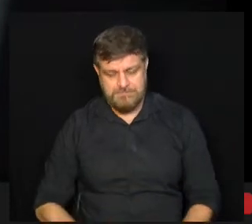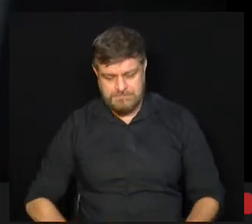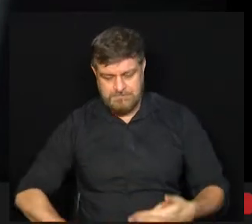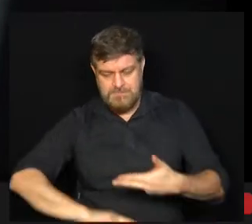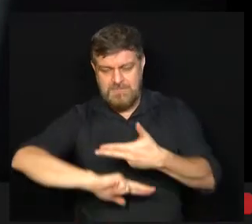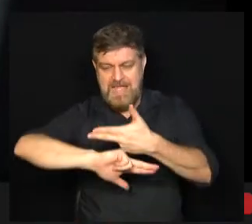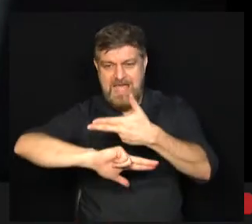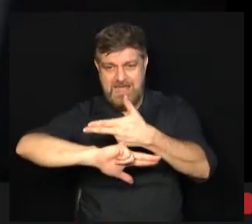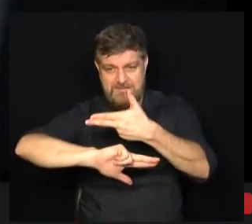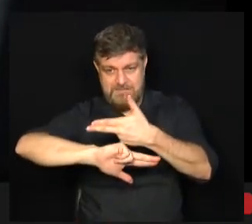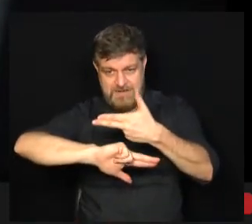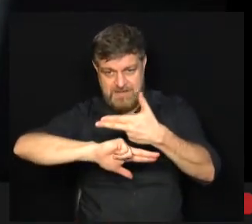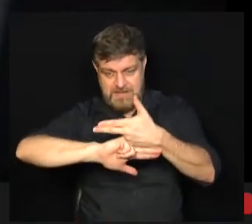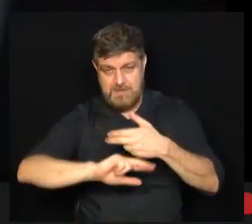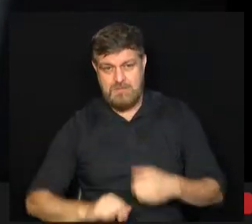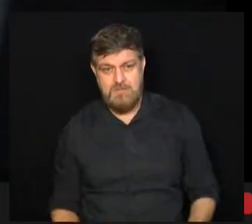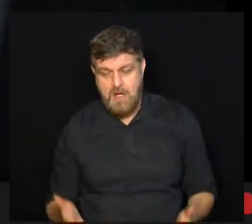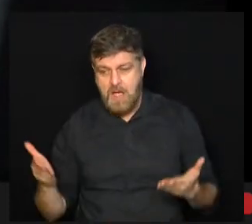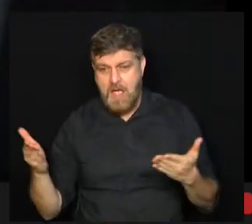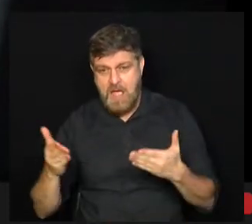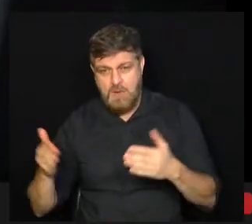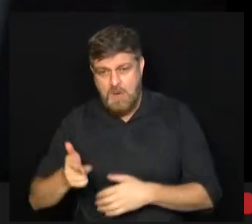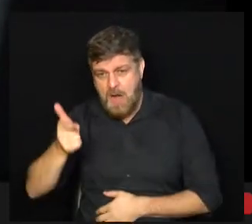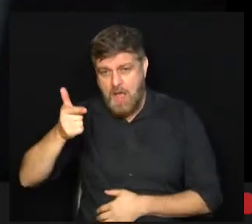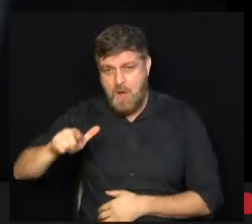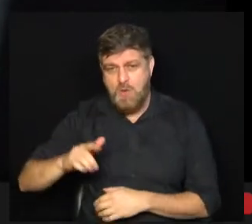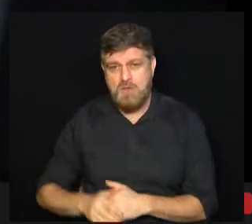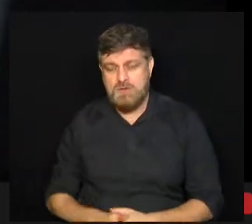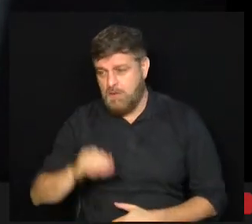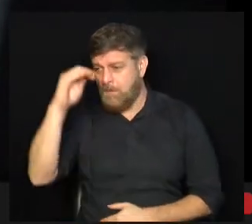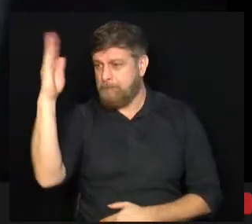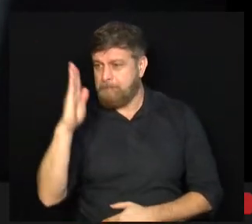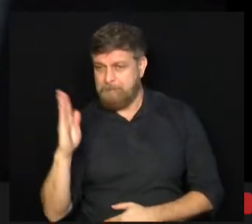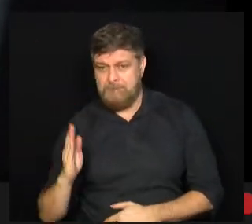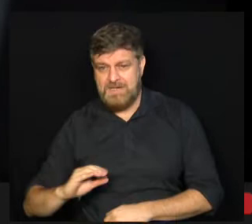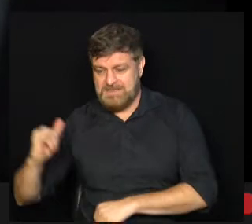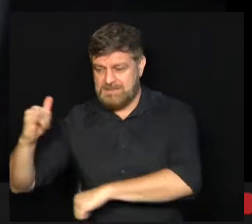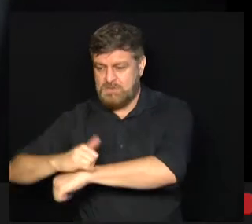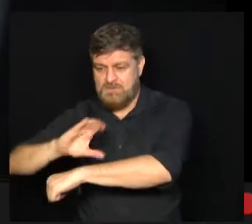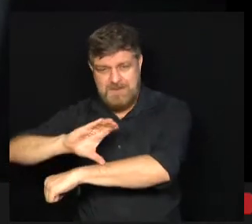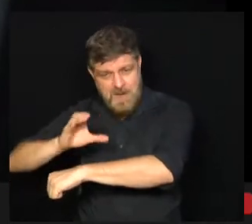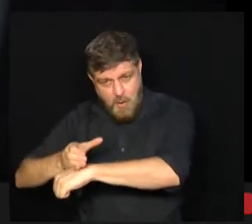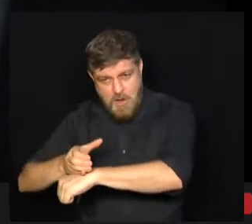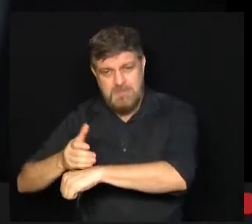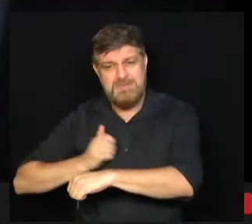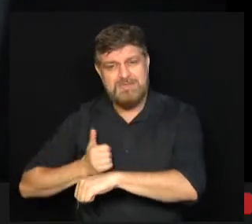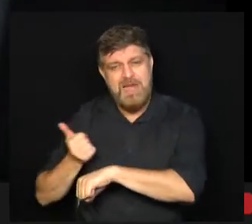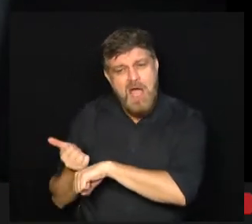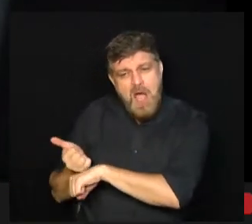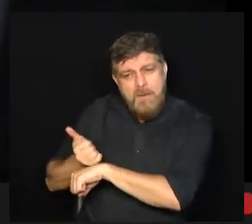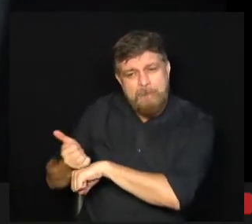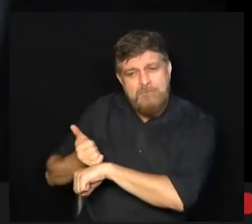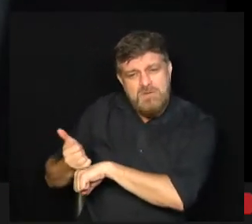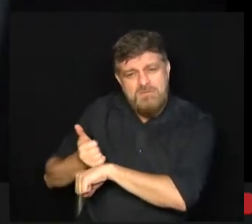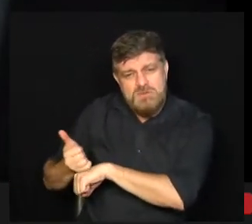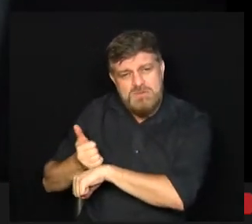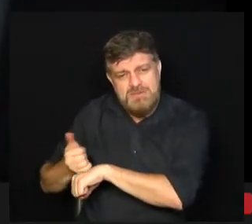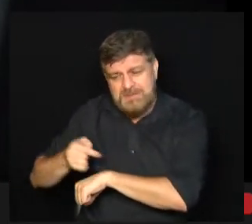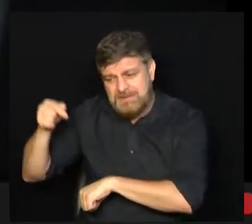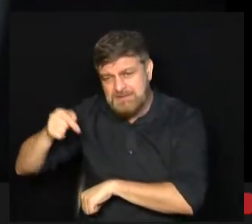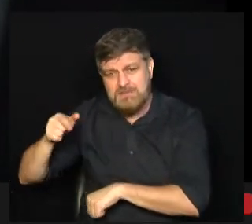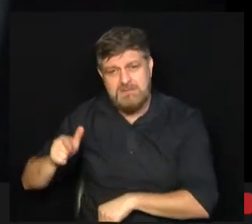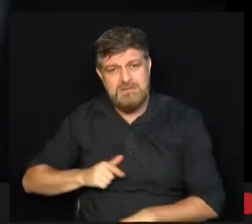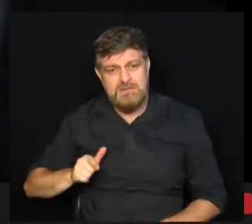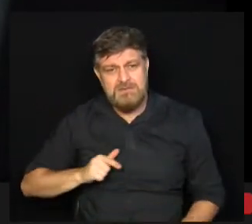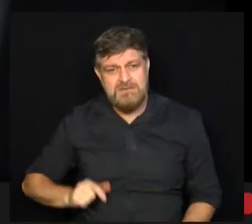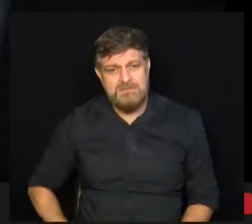a Aeroportos Brasil Viracopos, né, são profissionais que, assim como os nossos comissários, são requeridos no